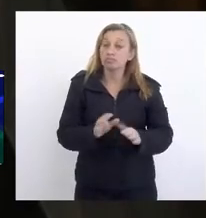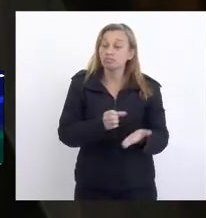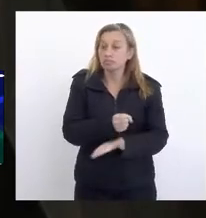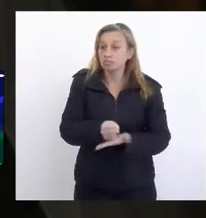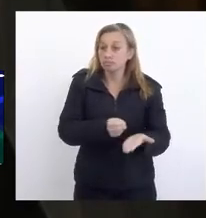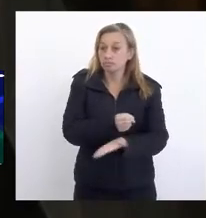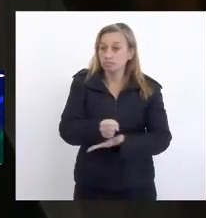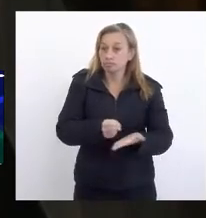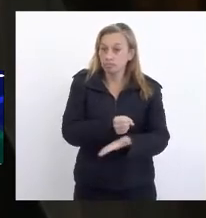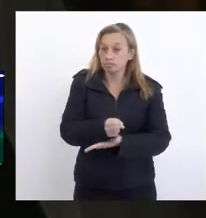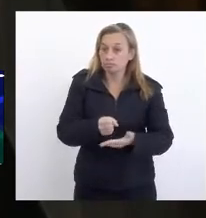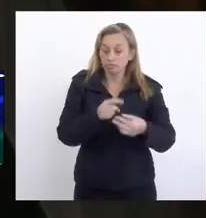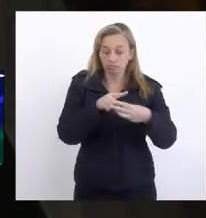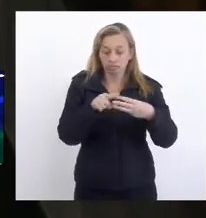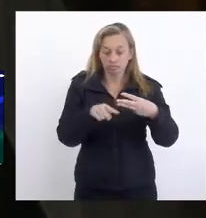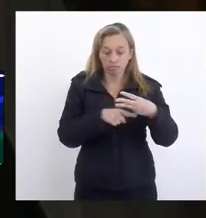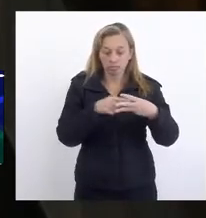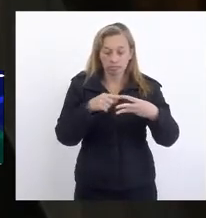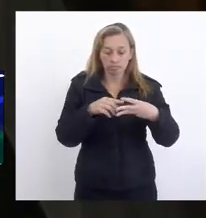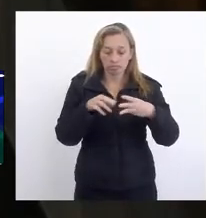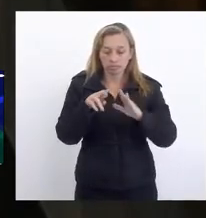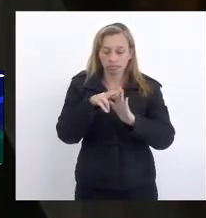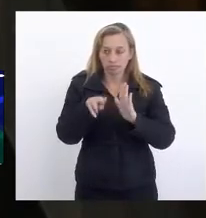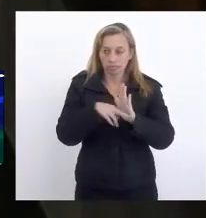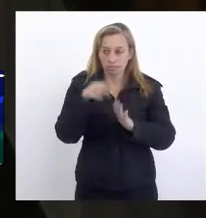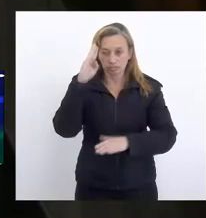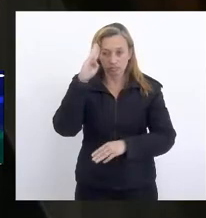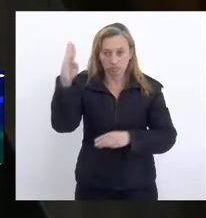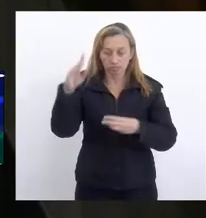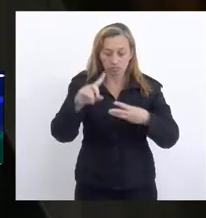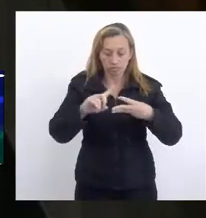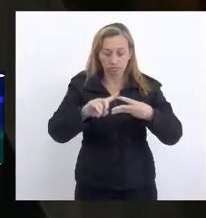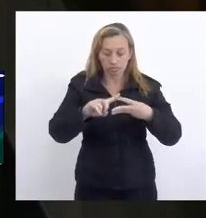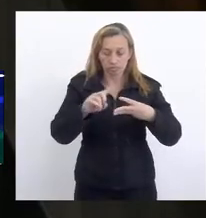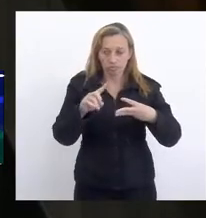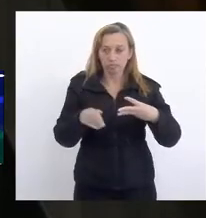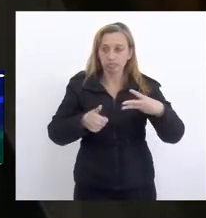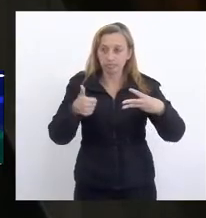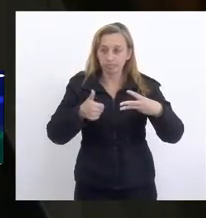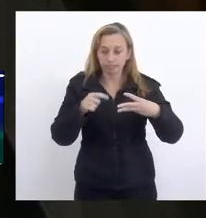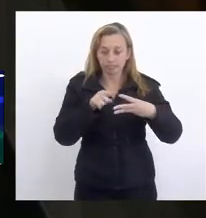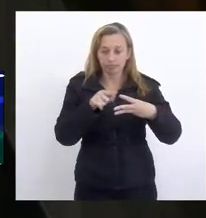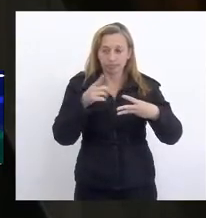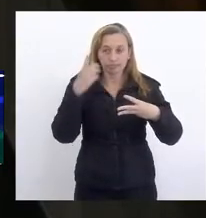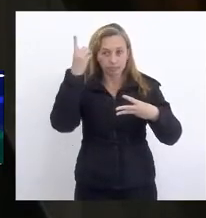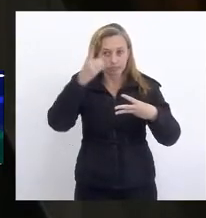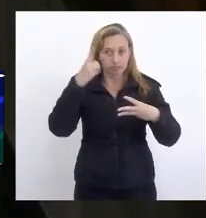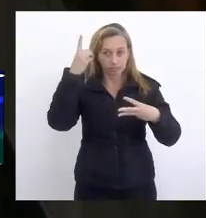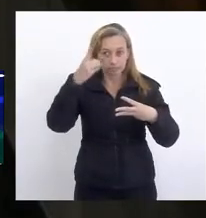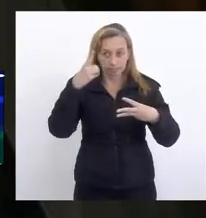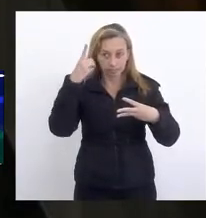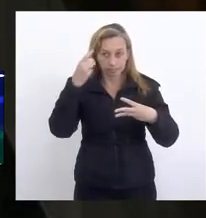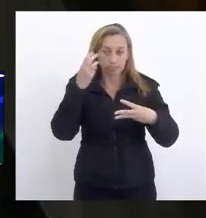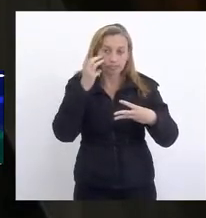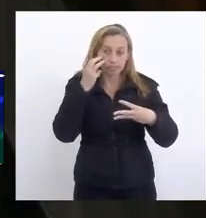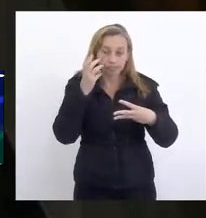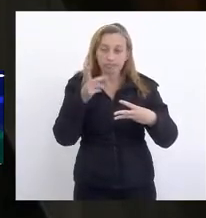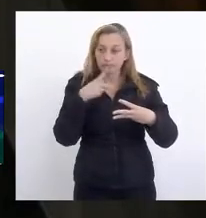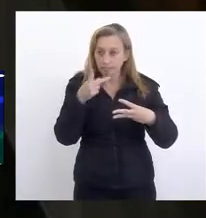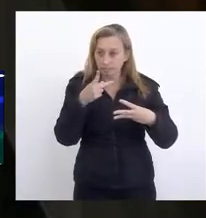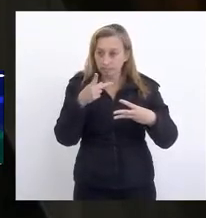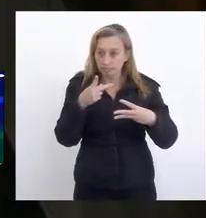baseado em três princípios. Primeiro princípio, que o deputado Valdec